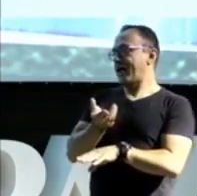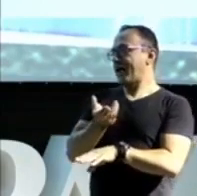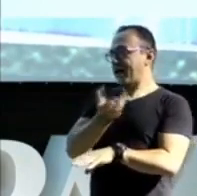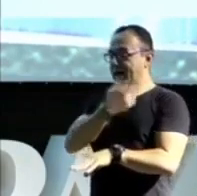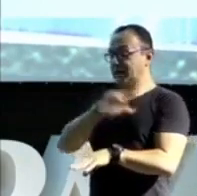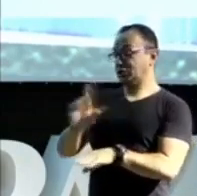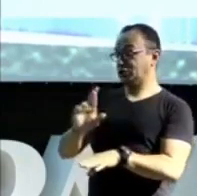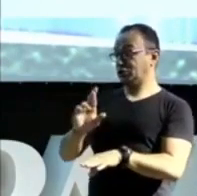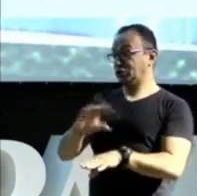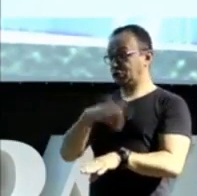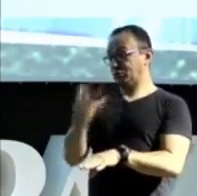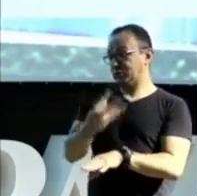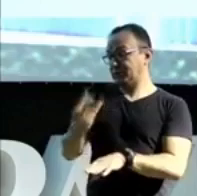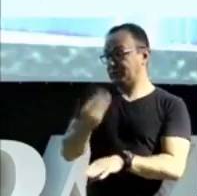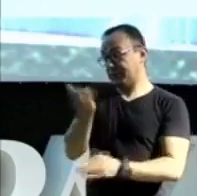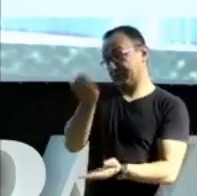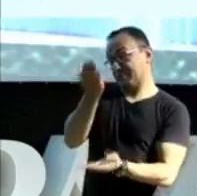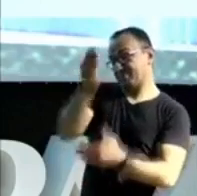aqui para dialogar.